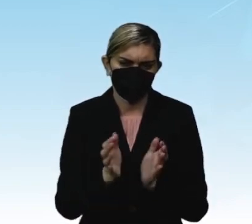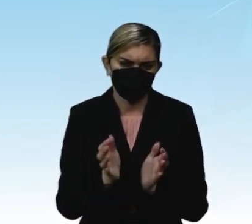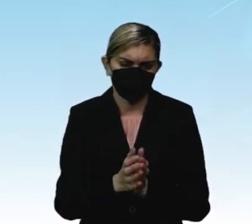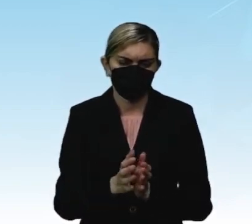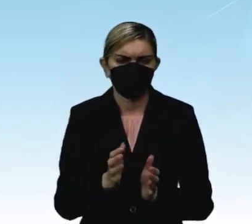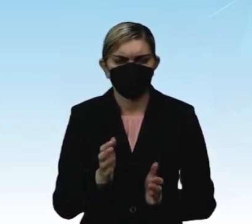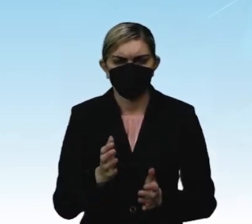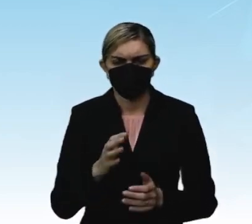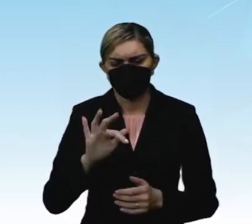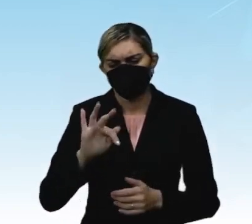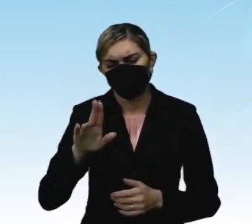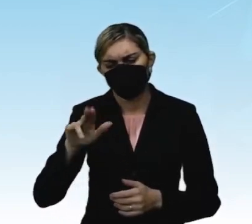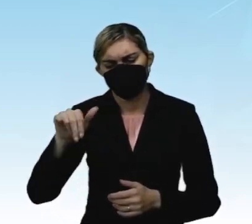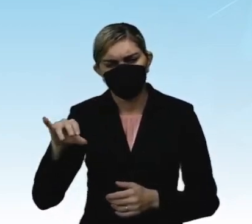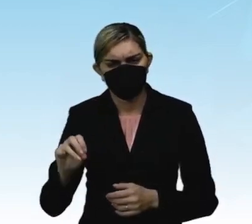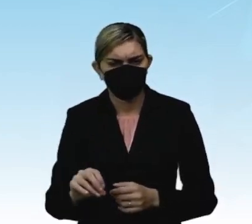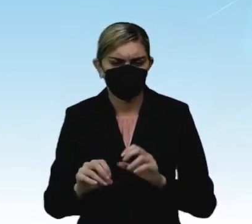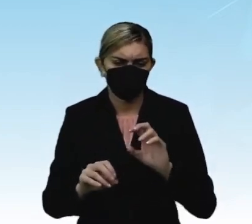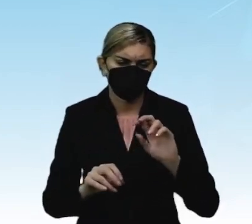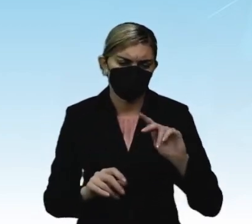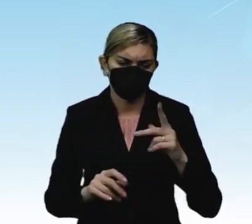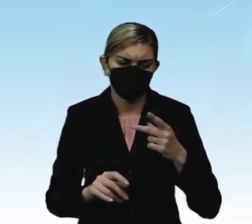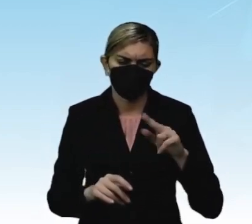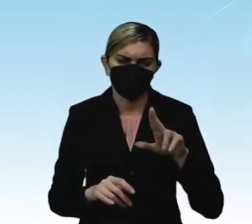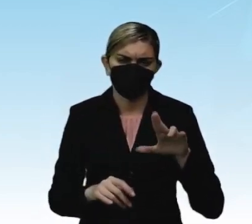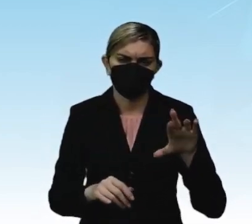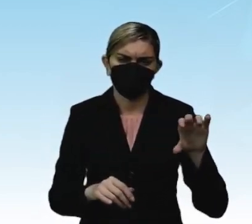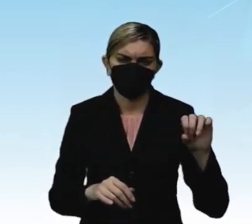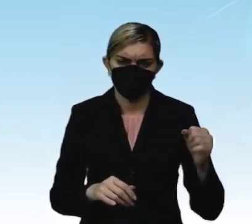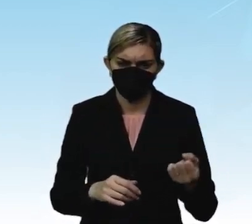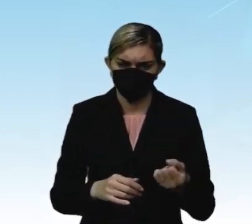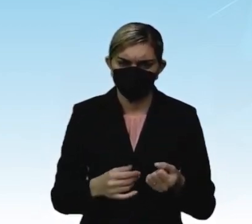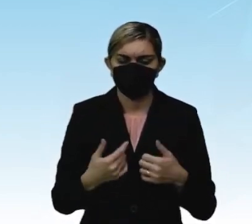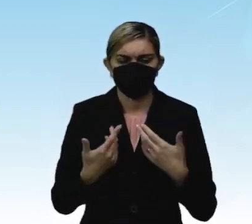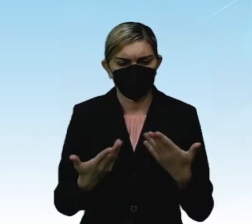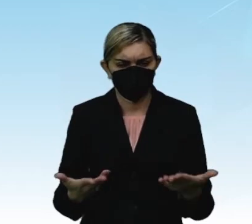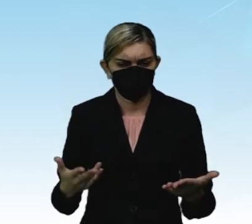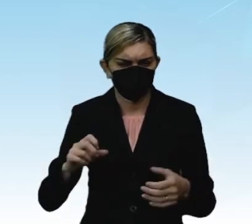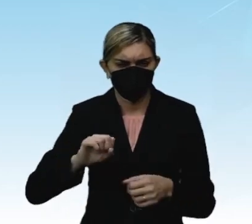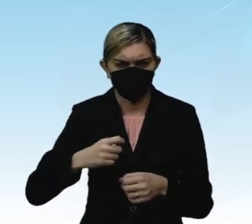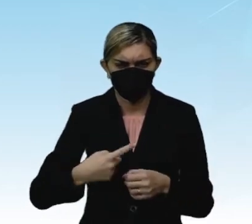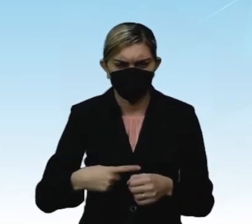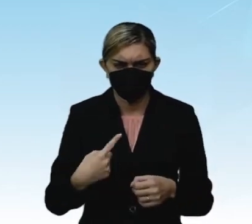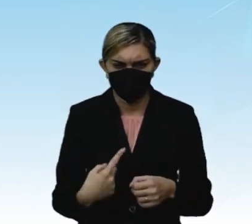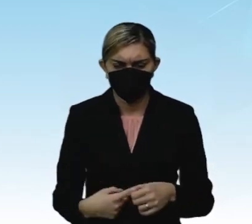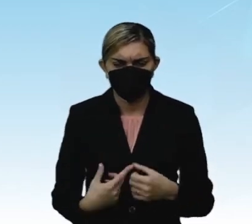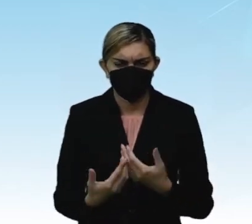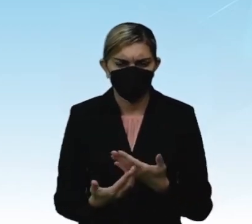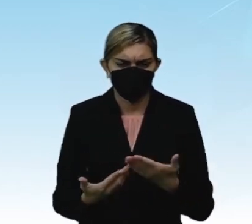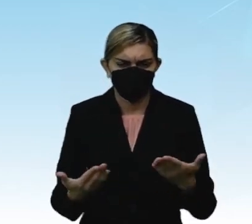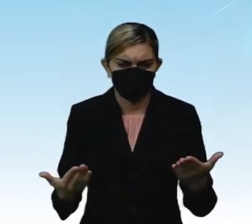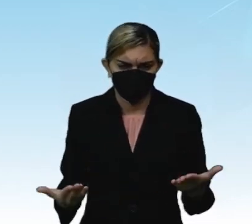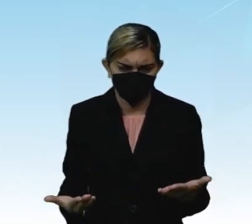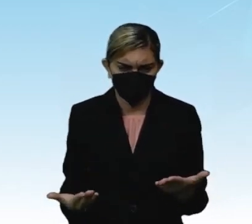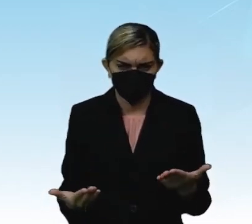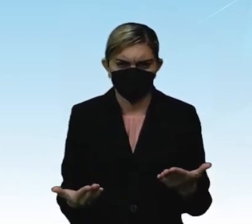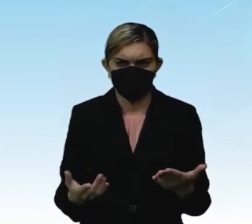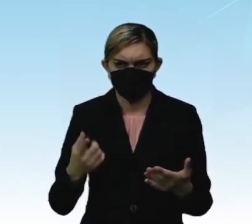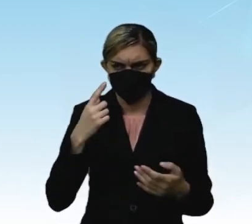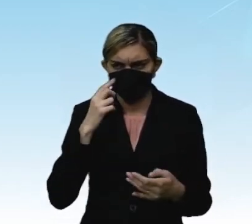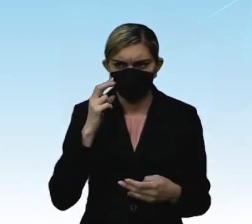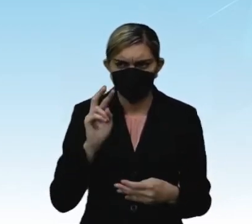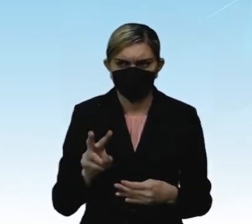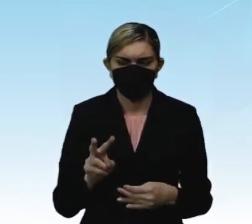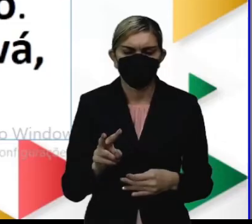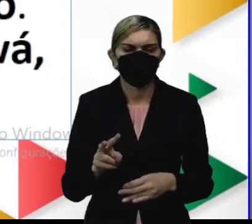indígenas, que é o Funiô e o Chucurus, e fora os remanescentes também do sertão, que está aí tudo escurinho. Estão vendo aí